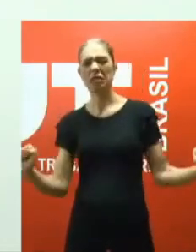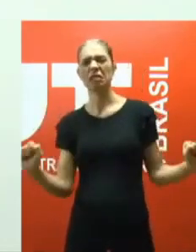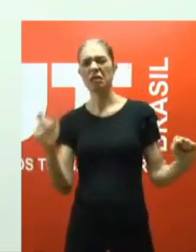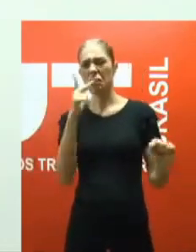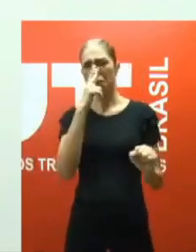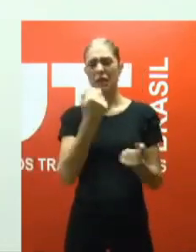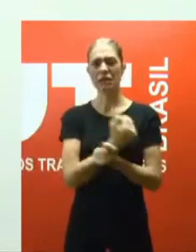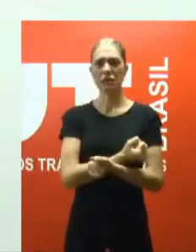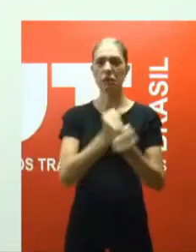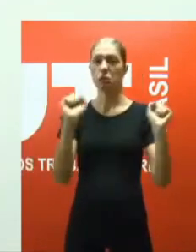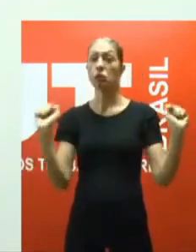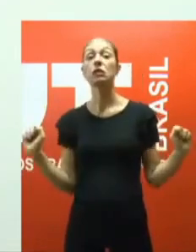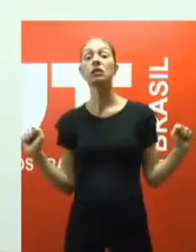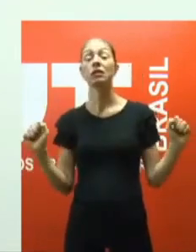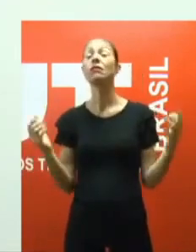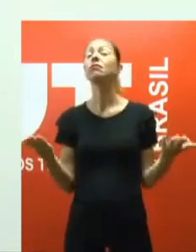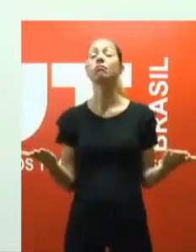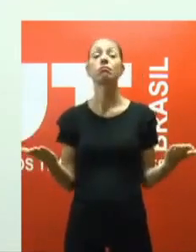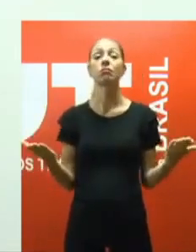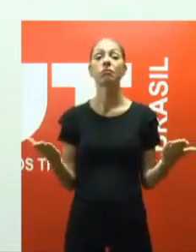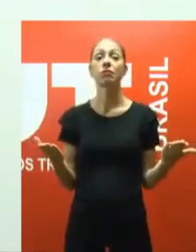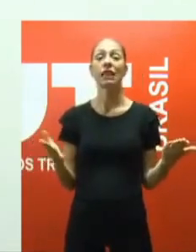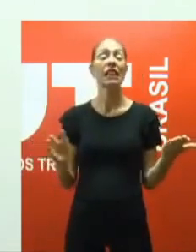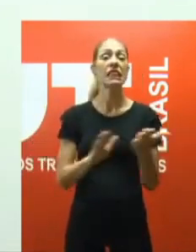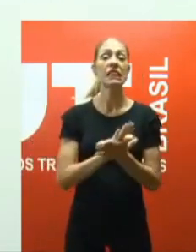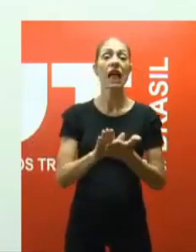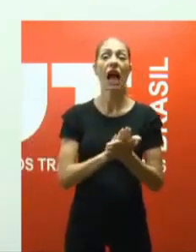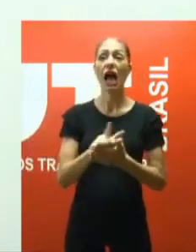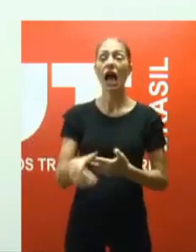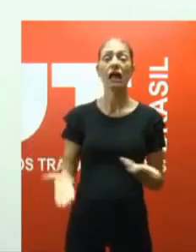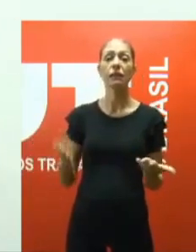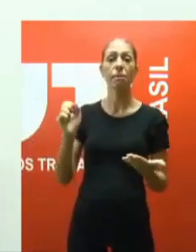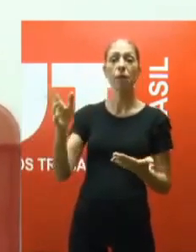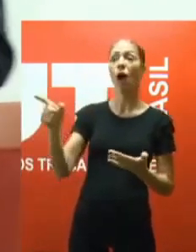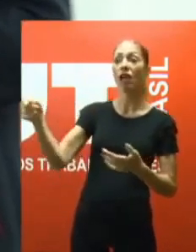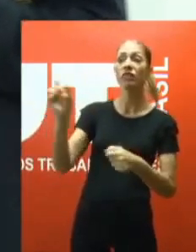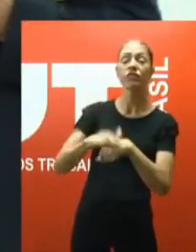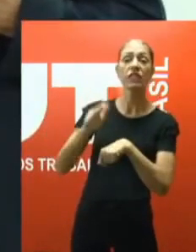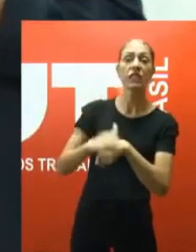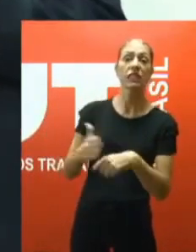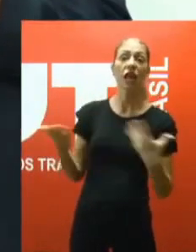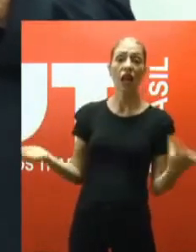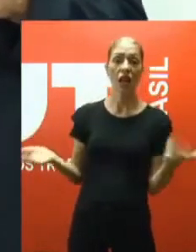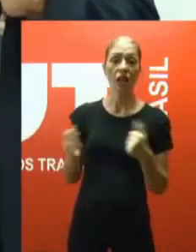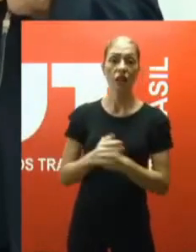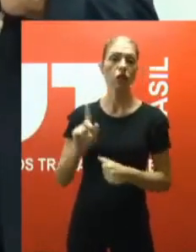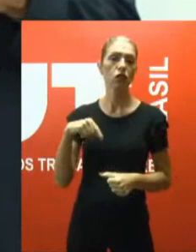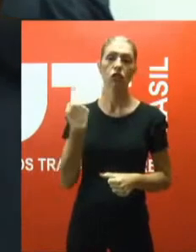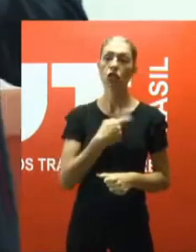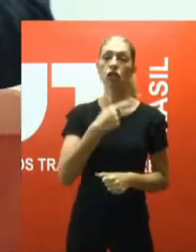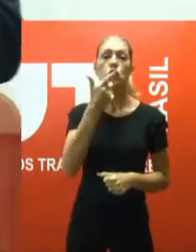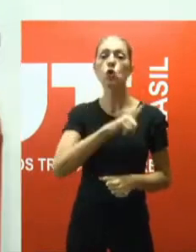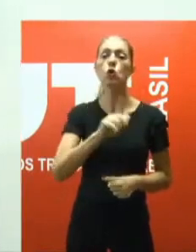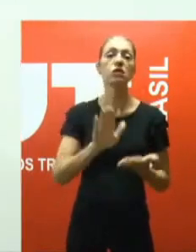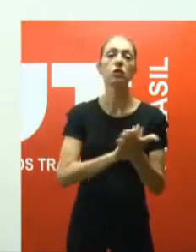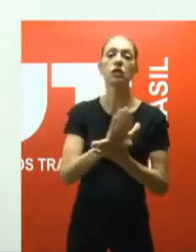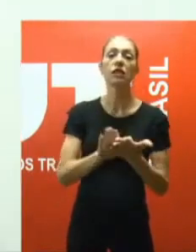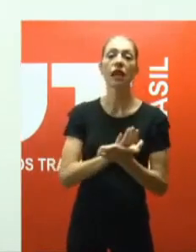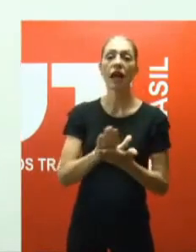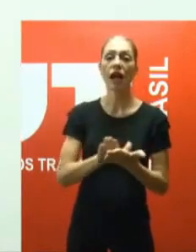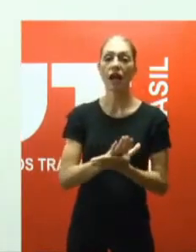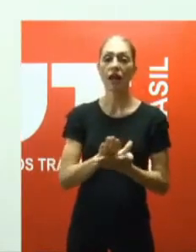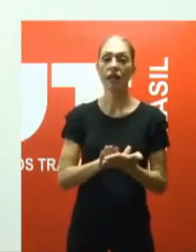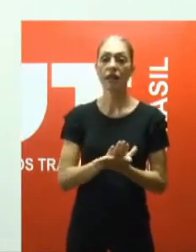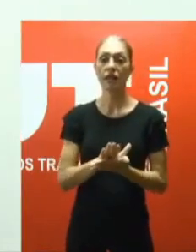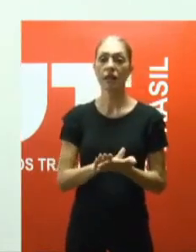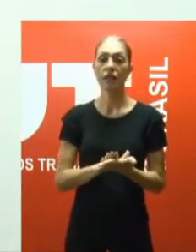humanamente impossível, é humanamente porra nenhuma eles fizeram. Nós é que não conseguimos segurar o mínimo necessário